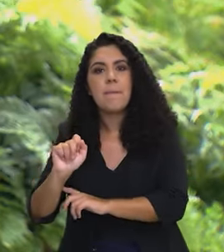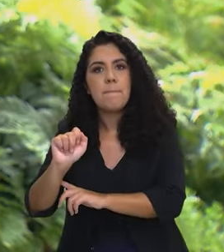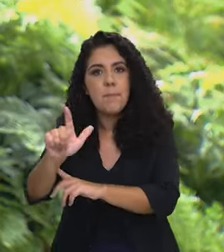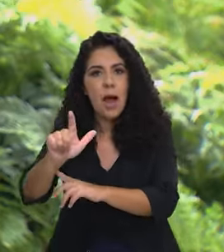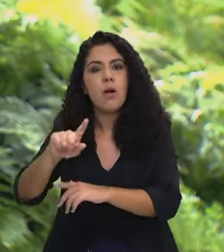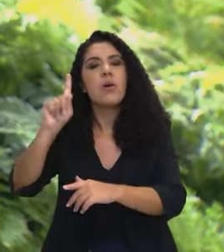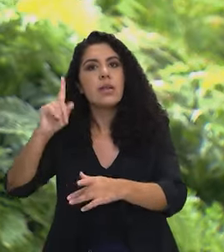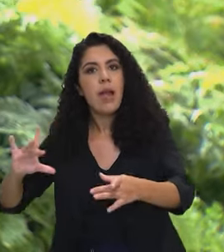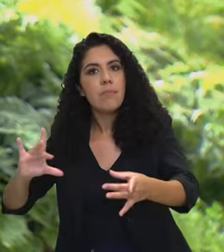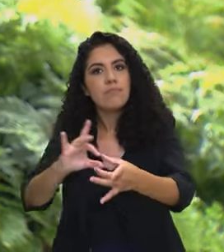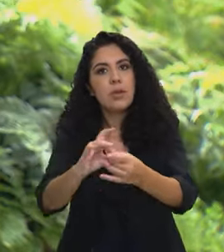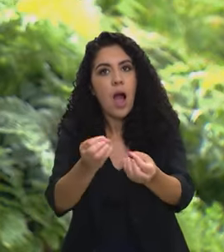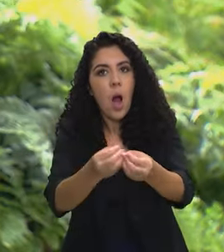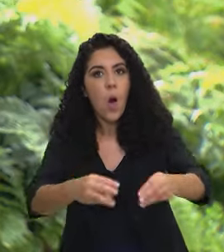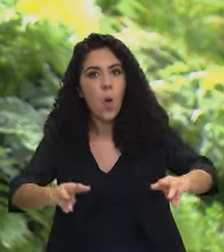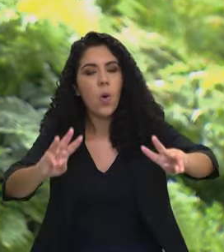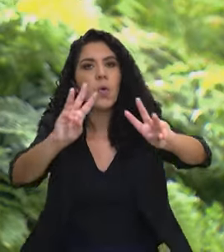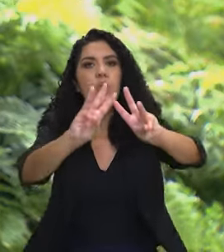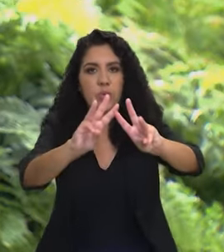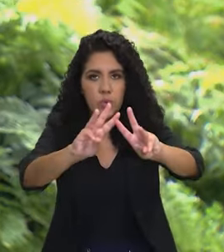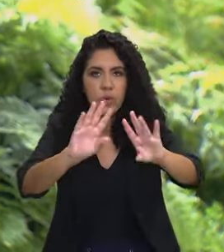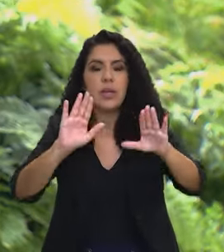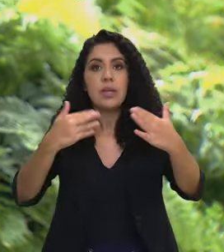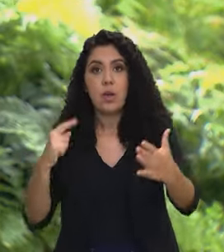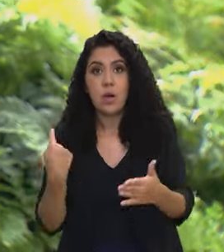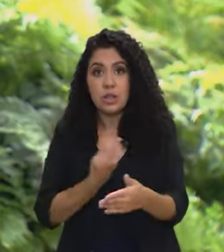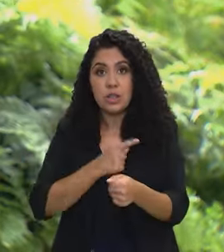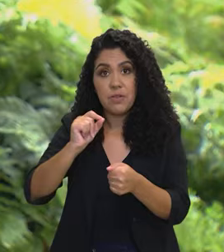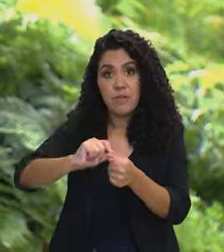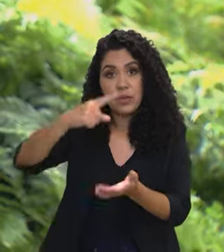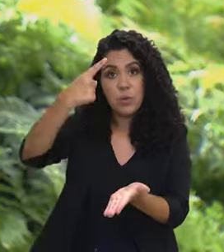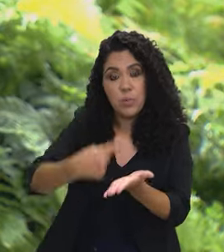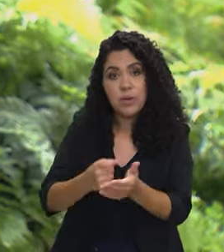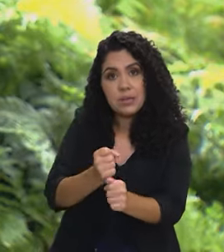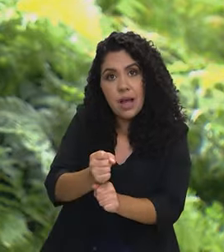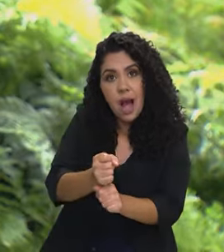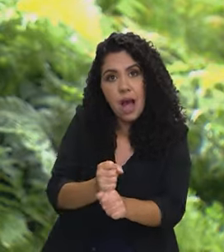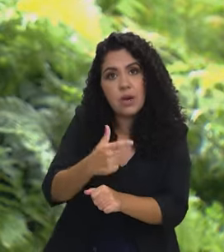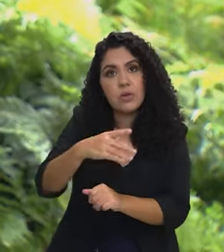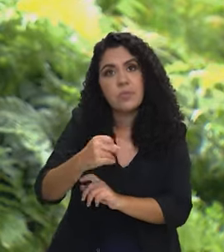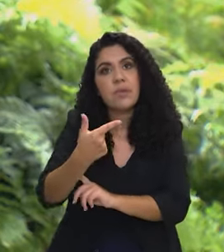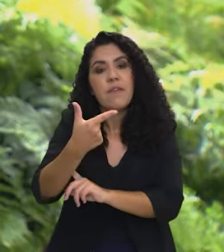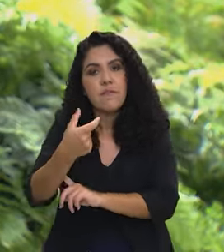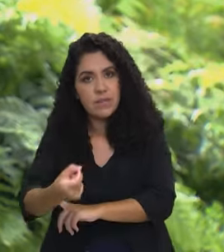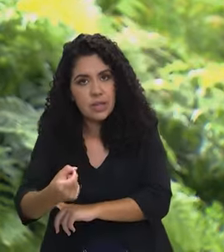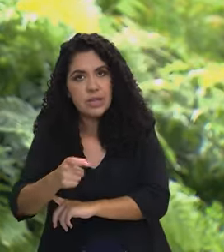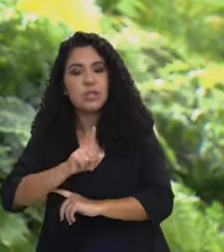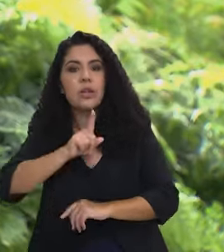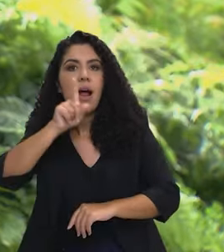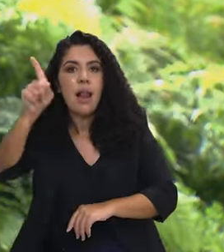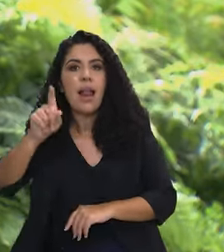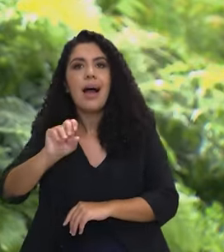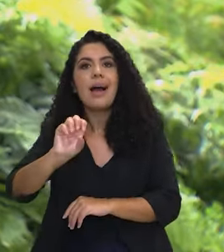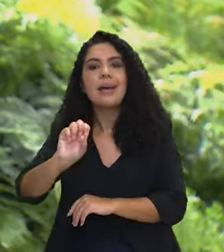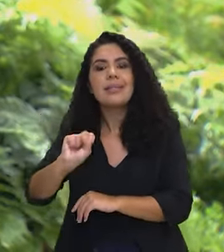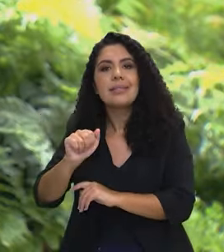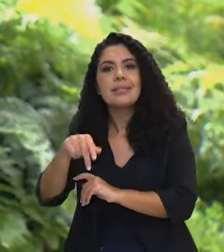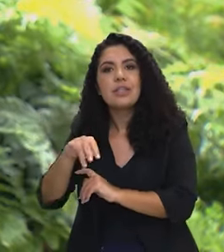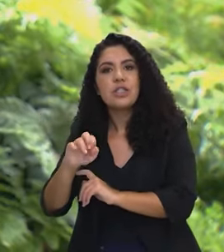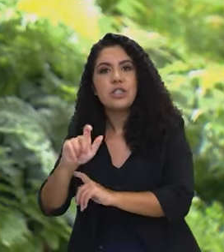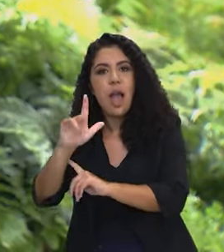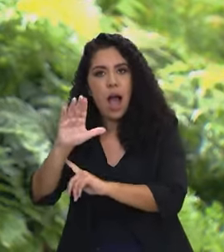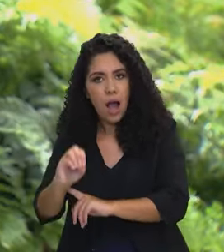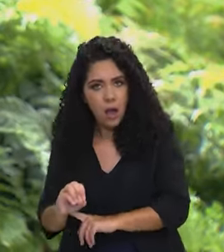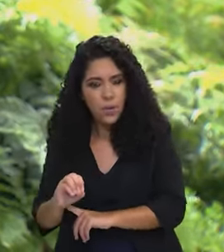Então, nós nos somamos aos compromissos de Santiago 2020 e Buenos Aires 2022, esse muito ligado à política de